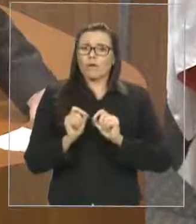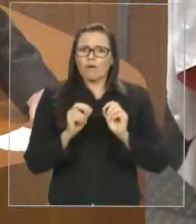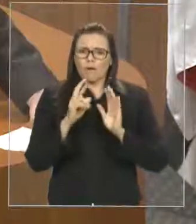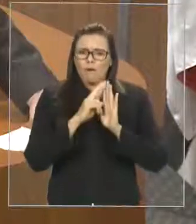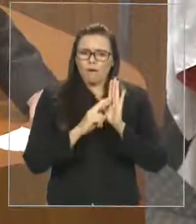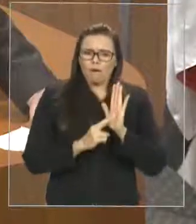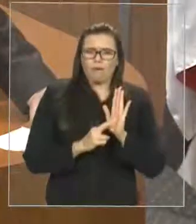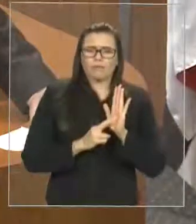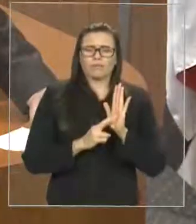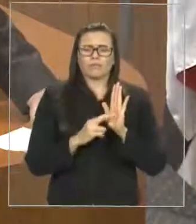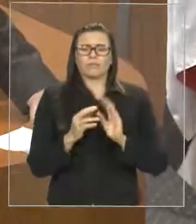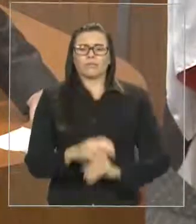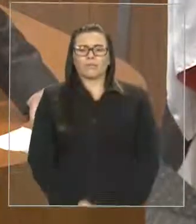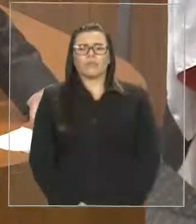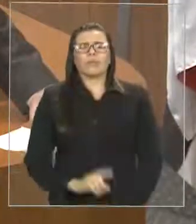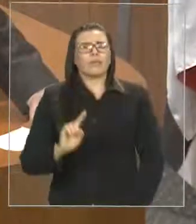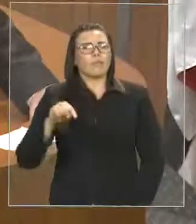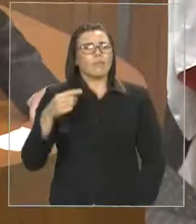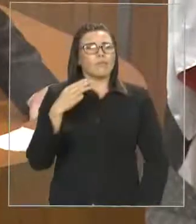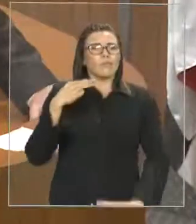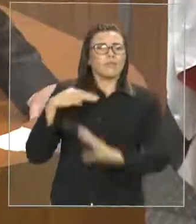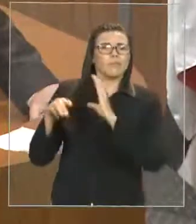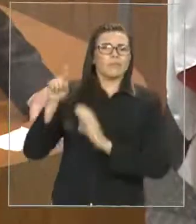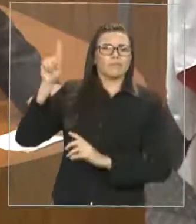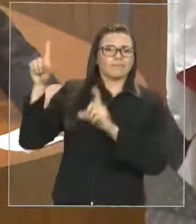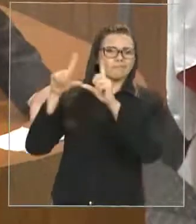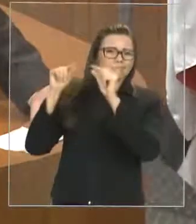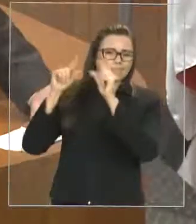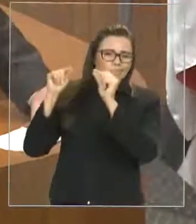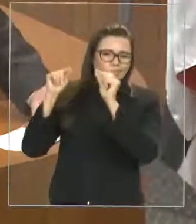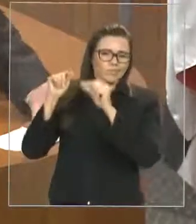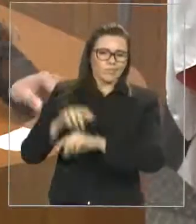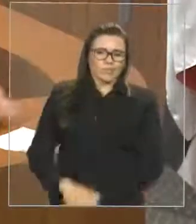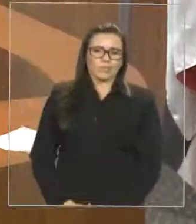Congresso Nacional, tanto aos 18 deputados federais da